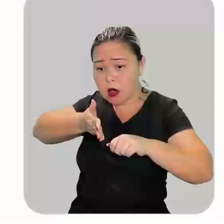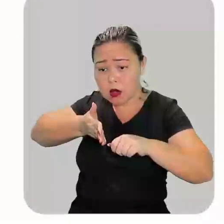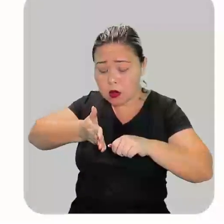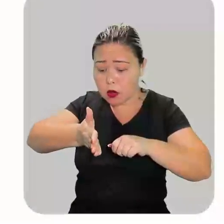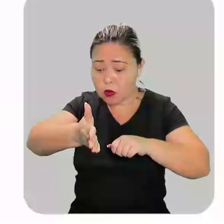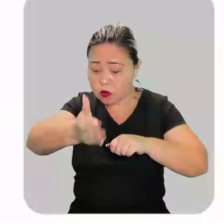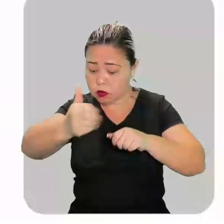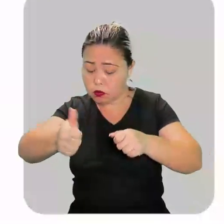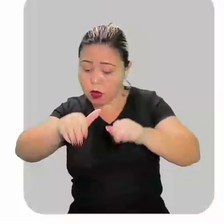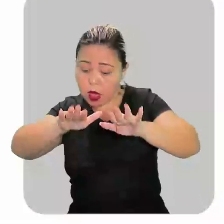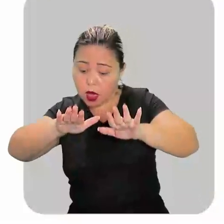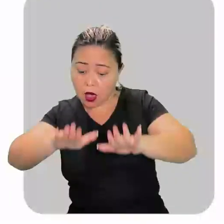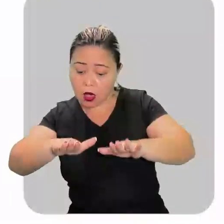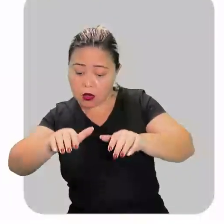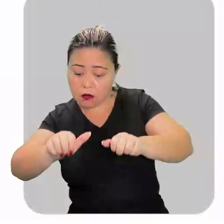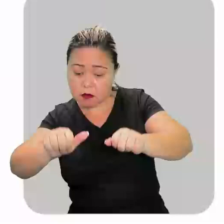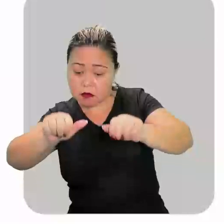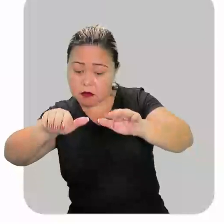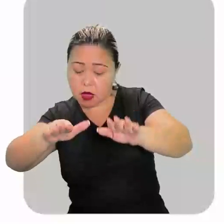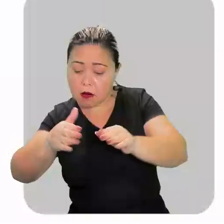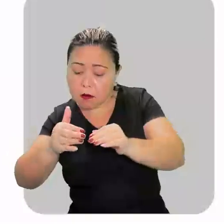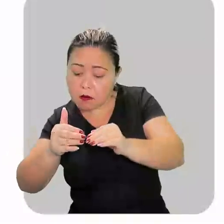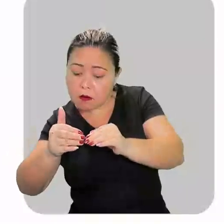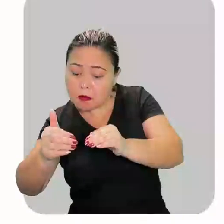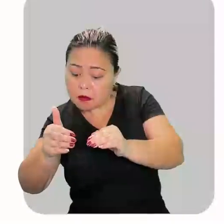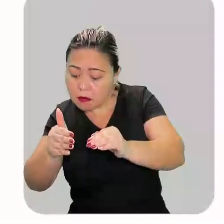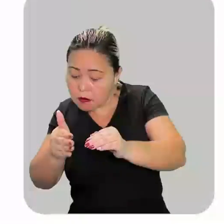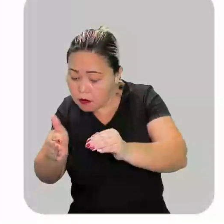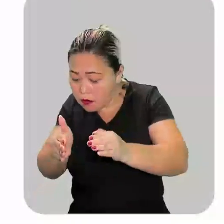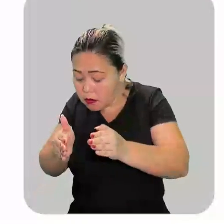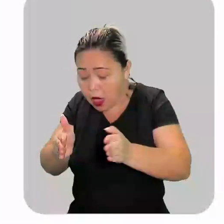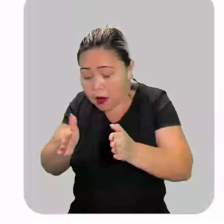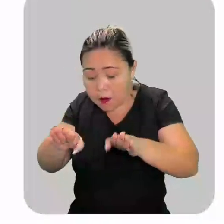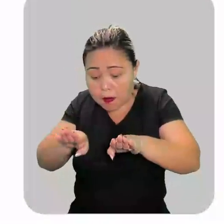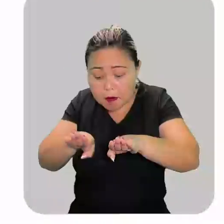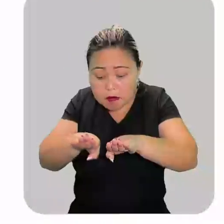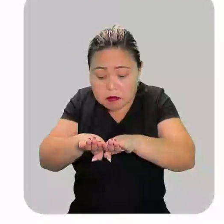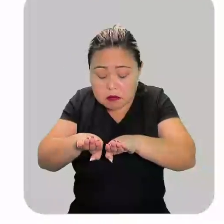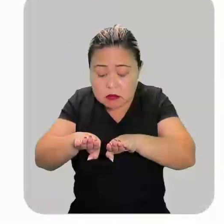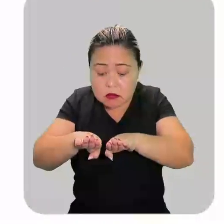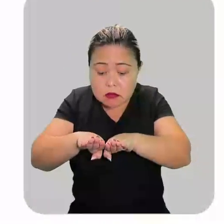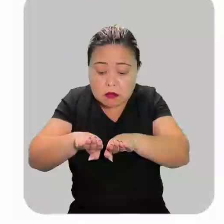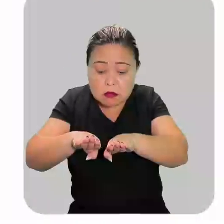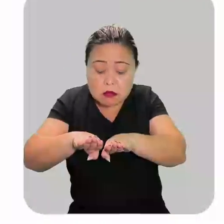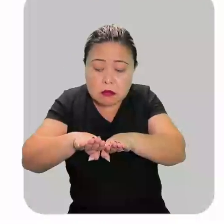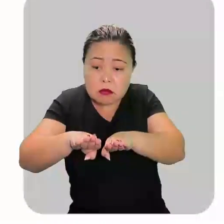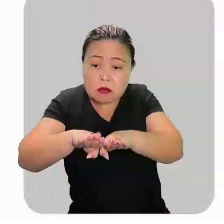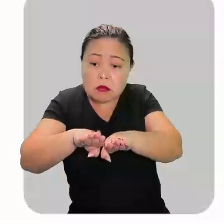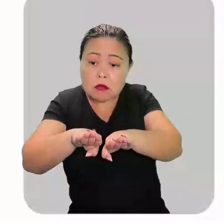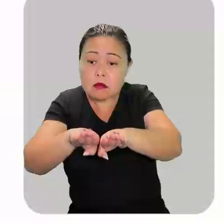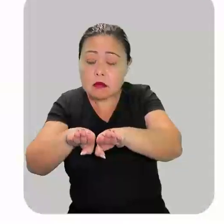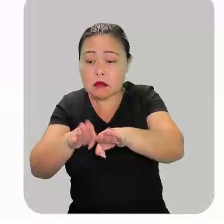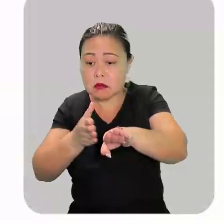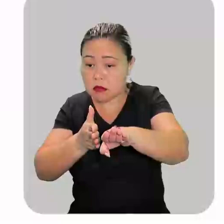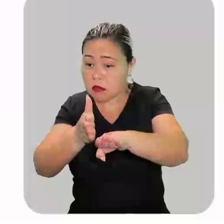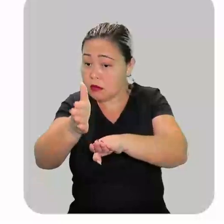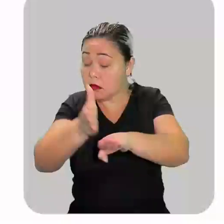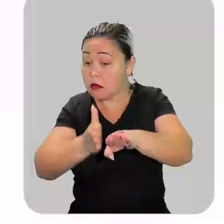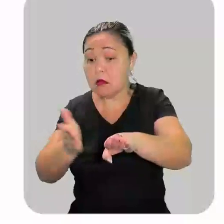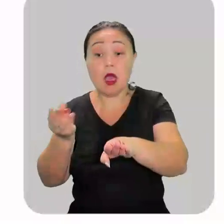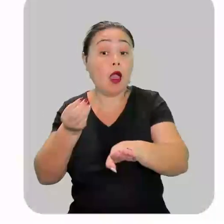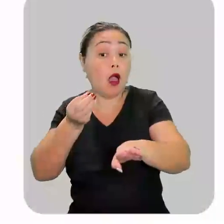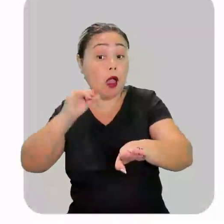ser assentadas sem espaçamento entre elas, aproveitando-se ao máximo os recortes